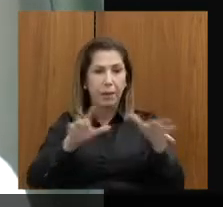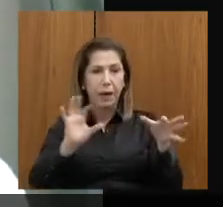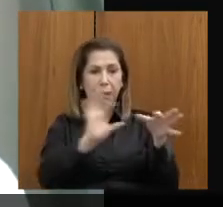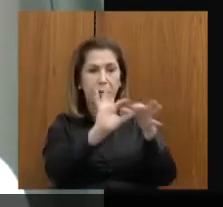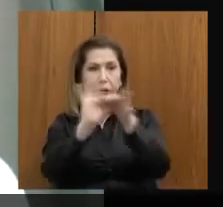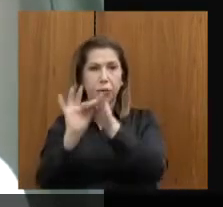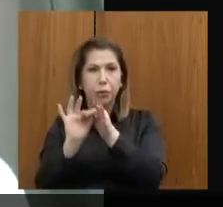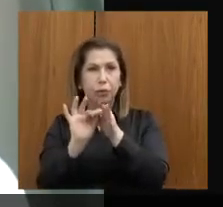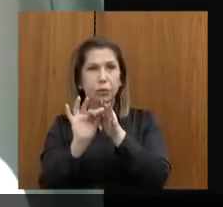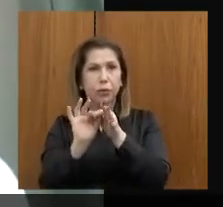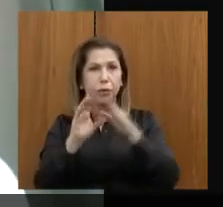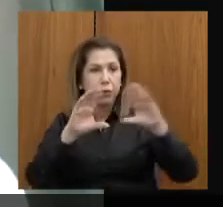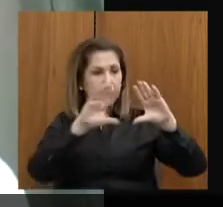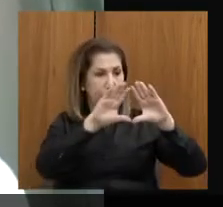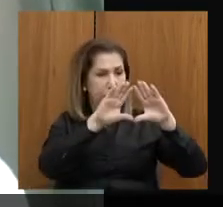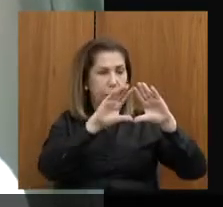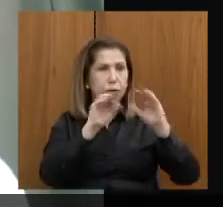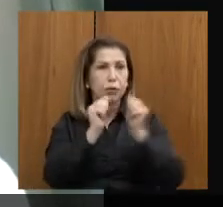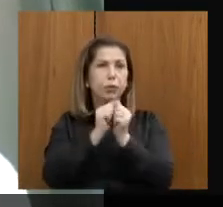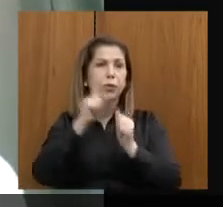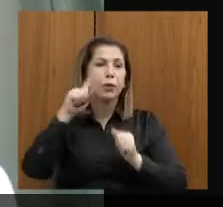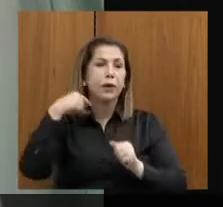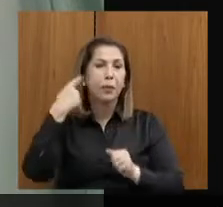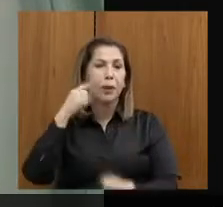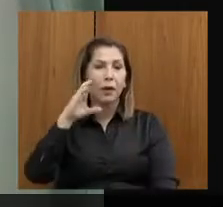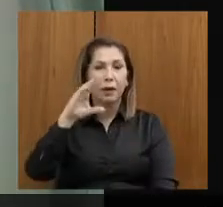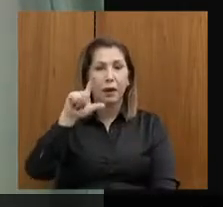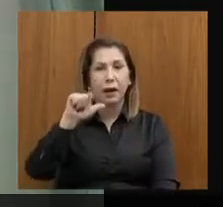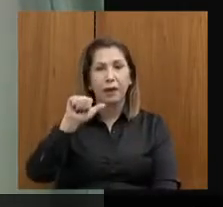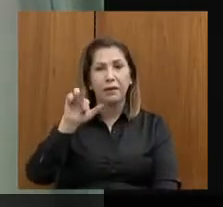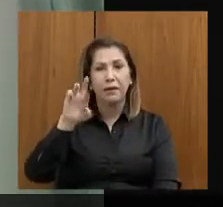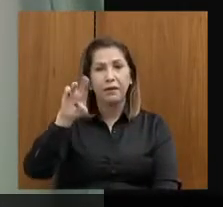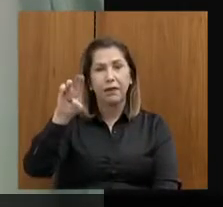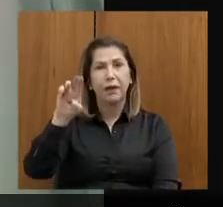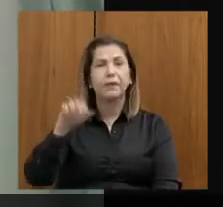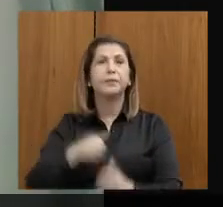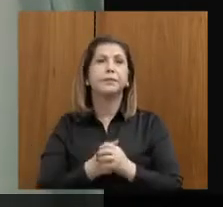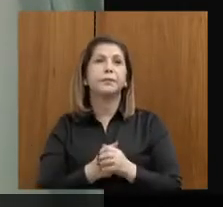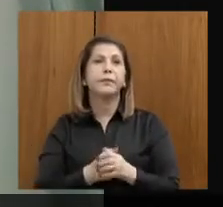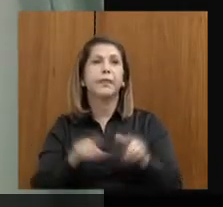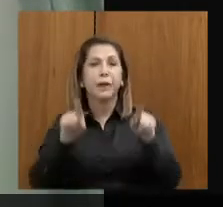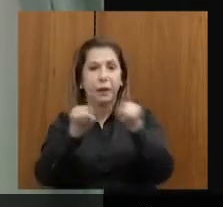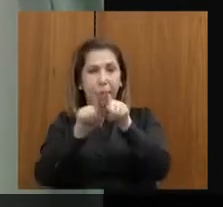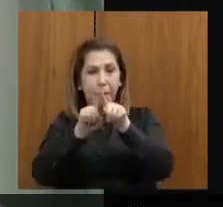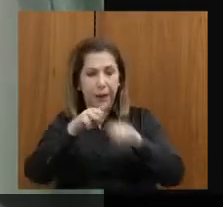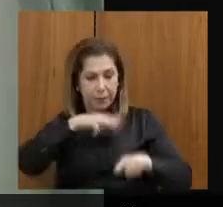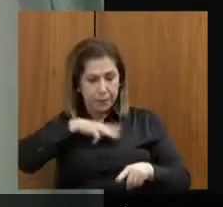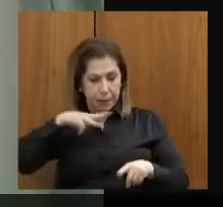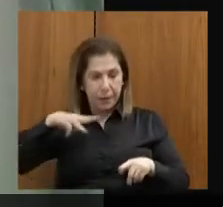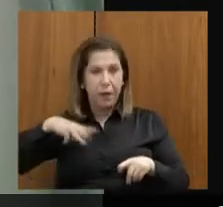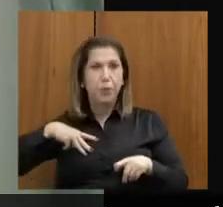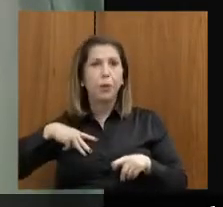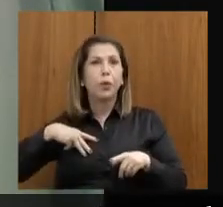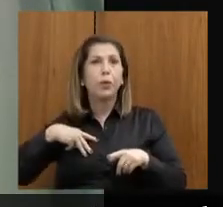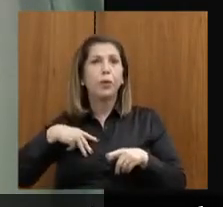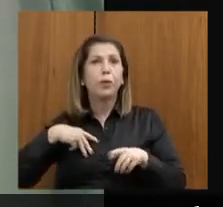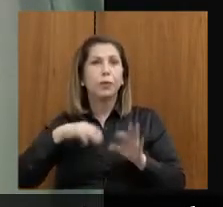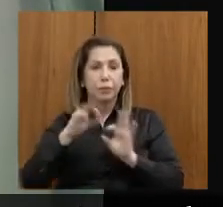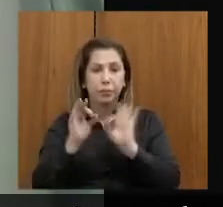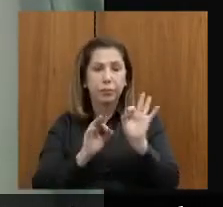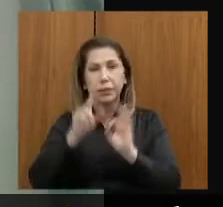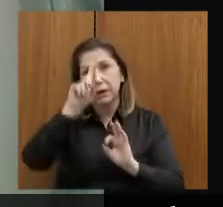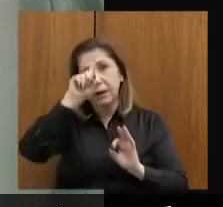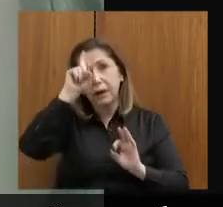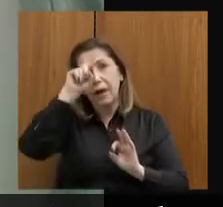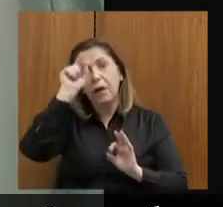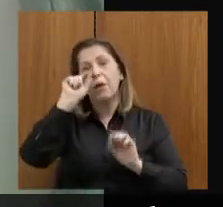conjunto com a CETESB aí tu leva nos ajudar o tempo também não ministério público né é a ideia nesse projeto